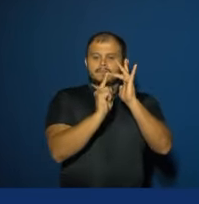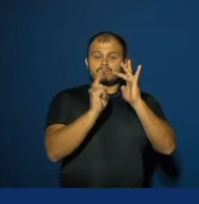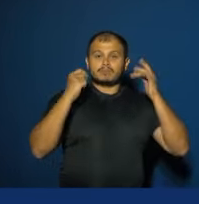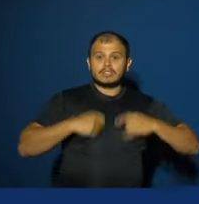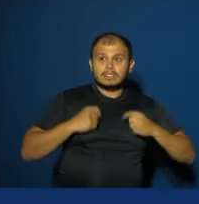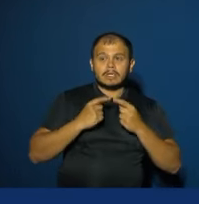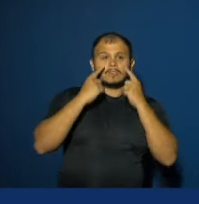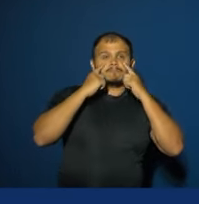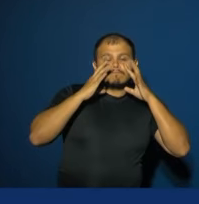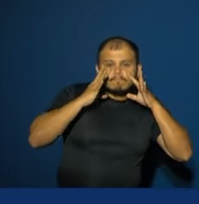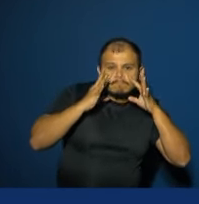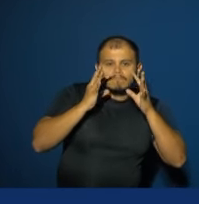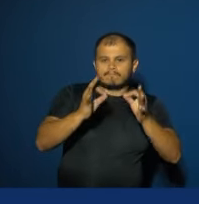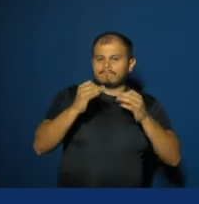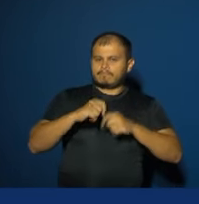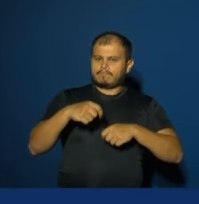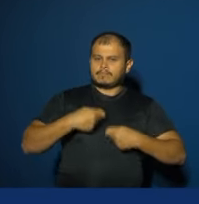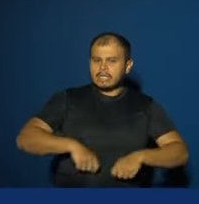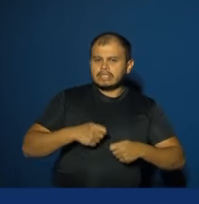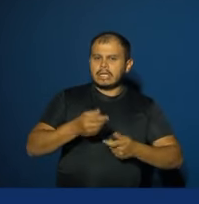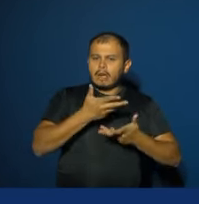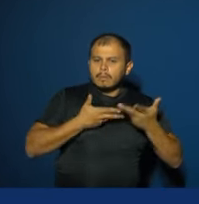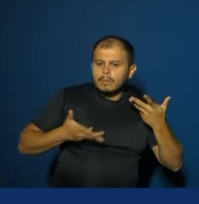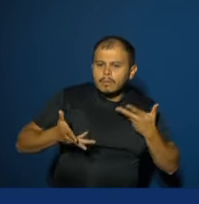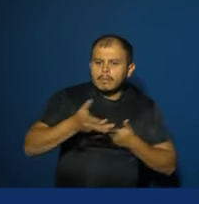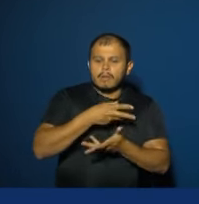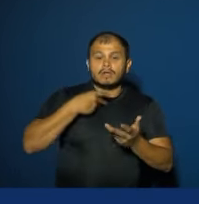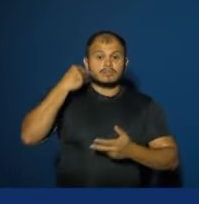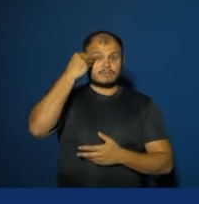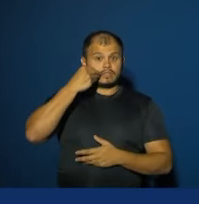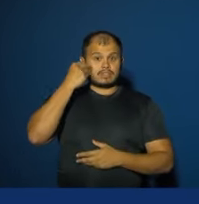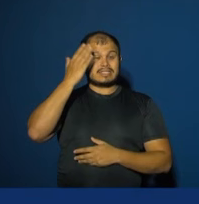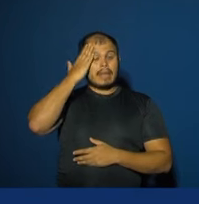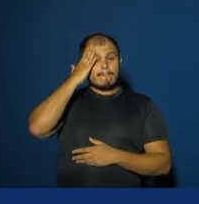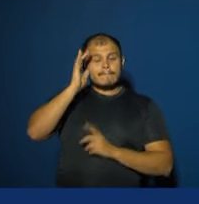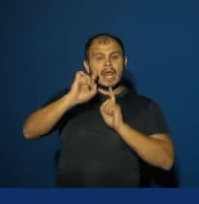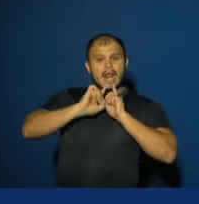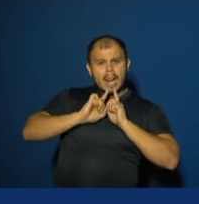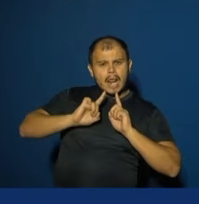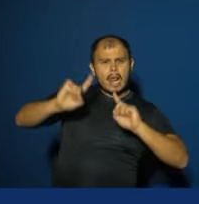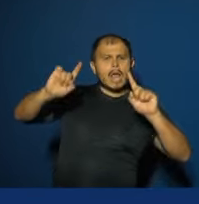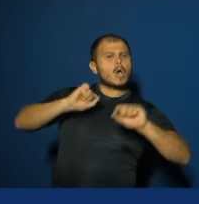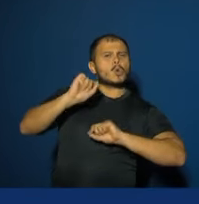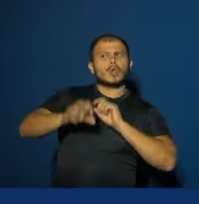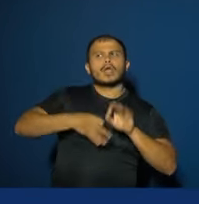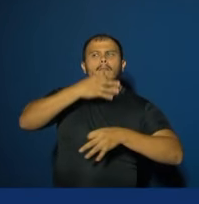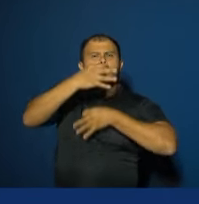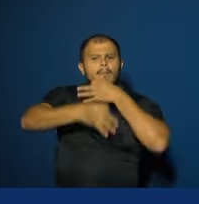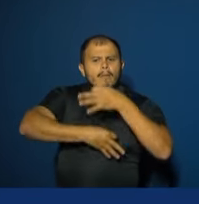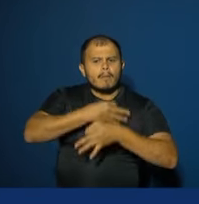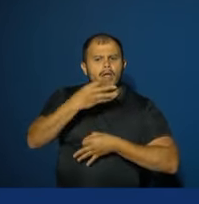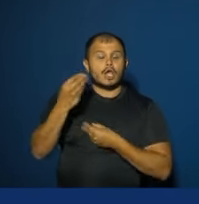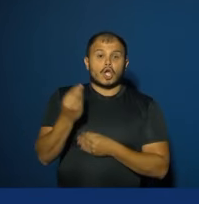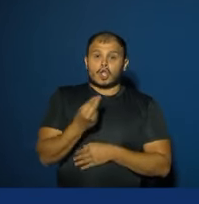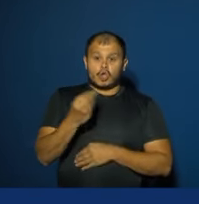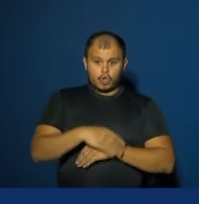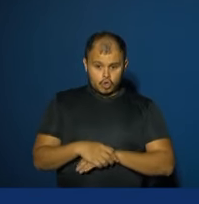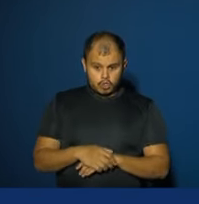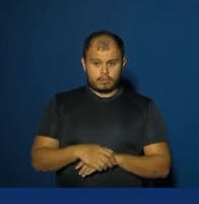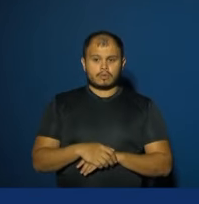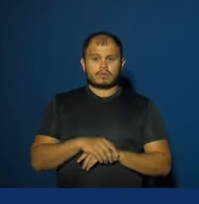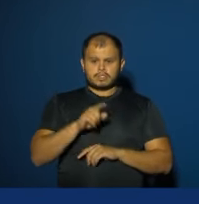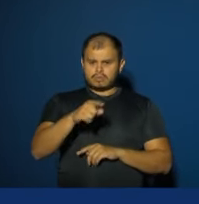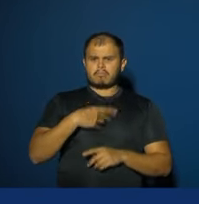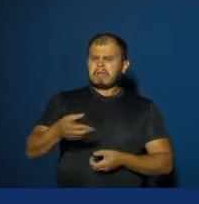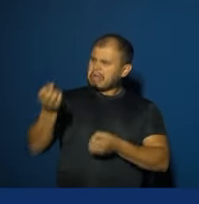jornada ele dividir suas experiências ouvir as críticas e trabalhar nas críticas como a Luísa também falou muito bem mas foi uma aula